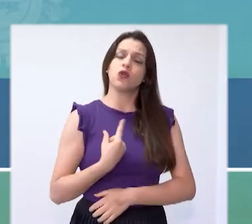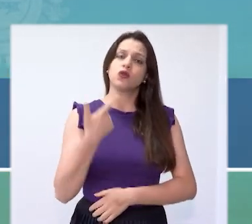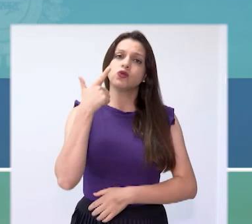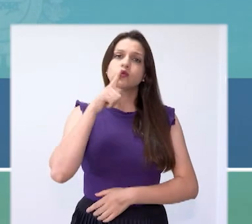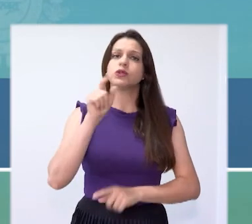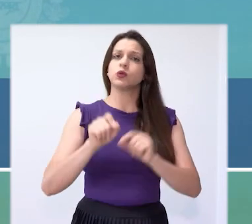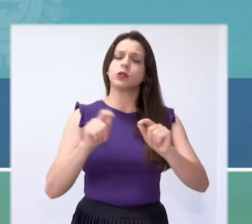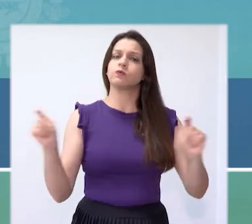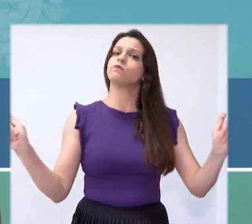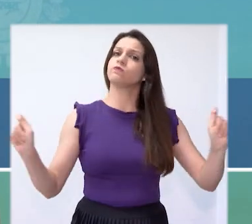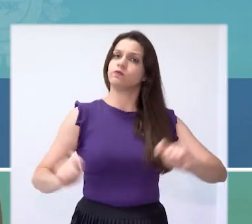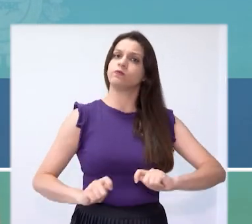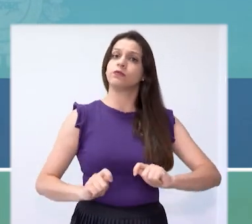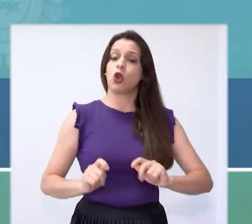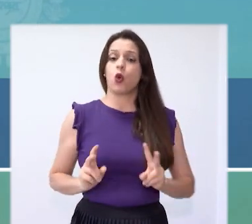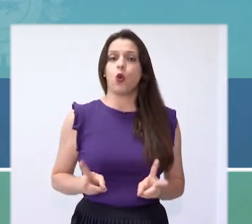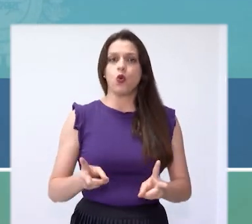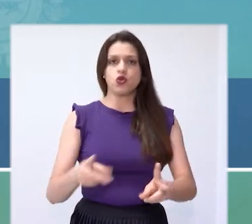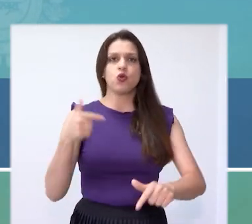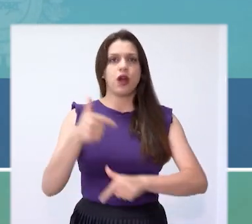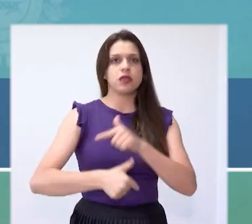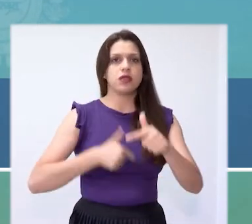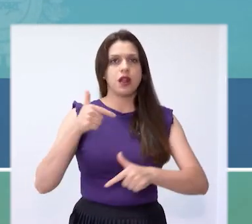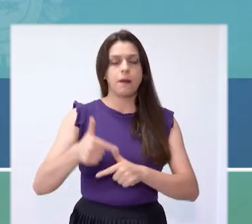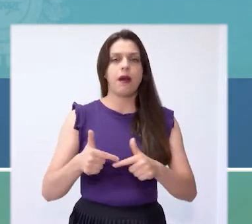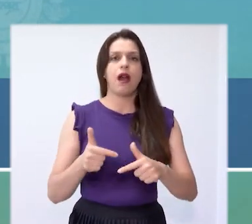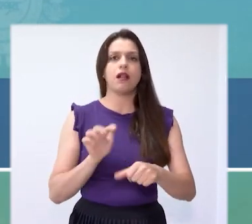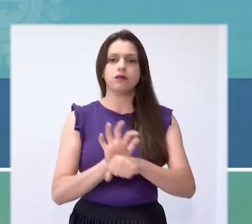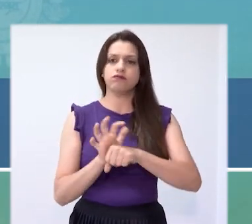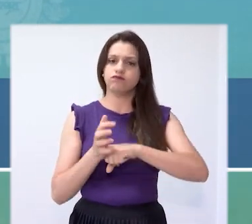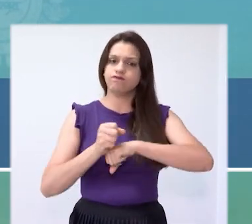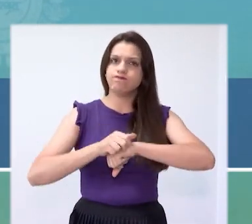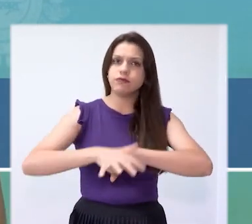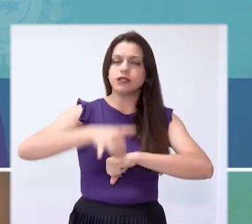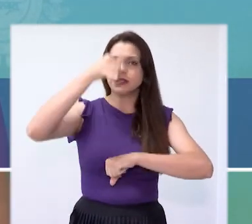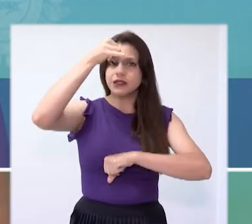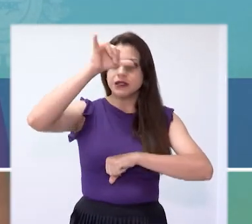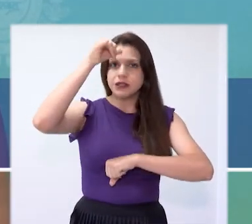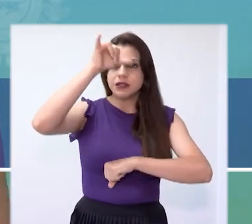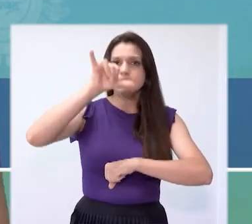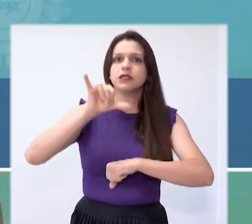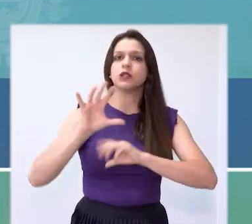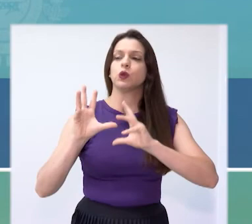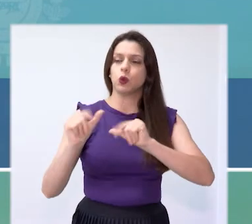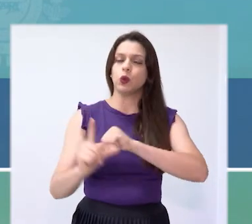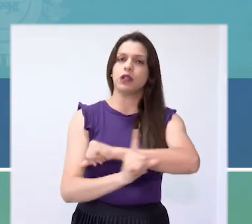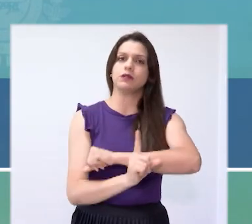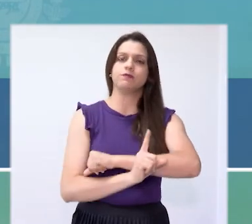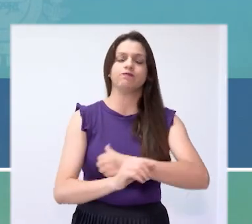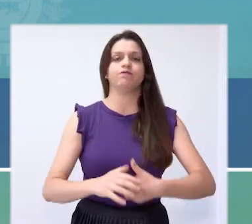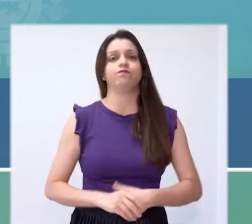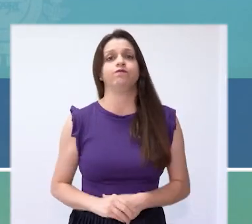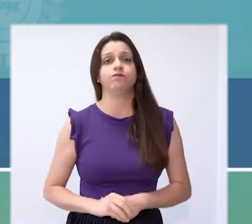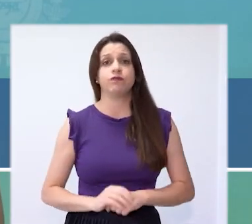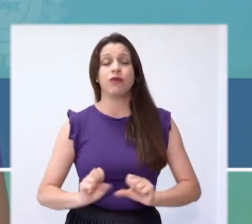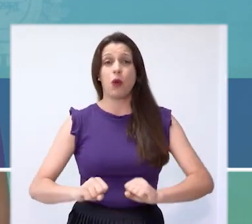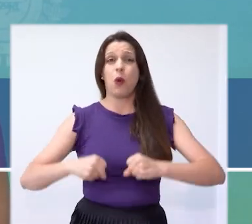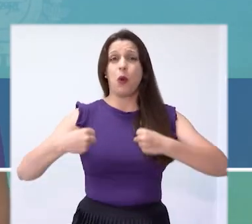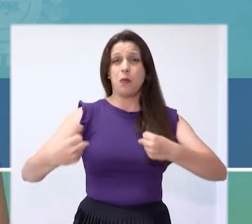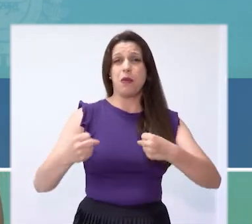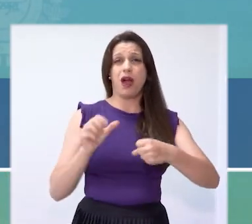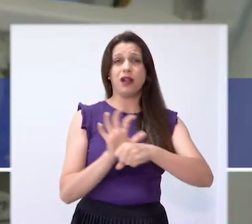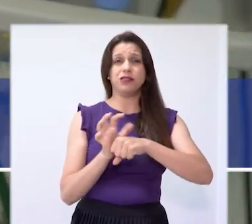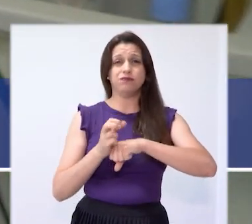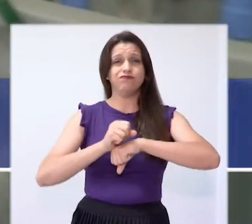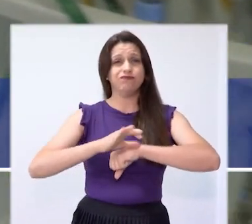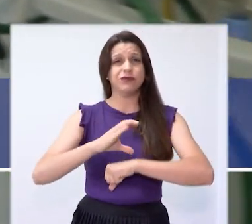que nós sejamos capazes de continuar com as ações de enfrentamento à pandemia, atendendo a toda a demanda que